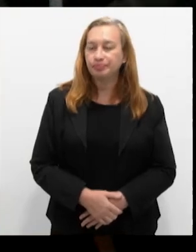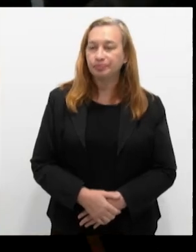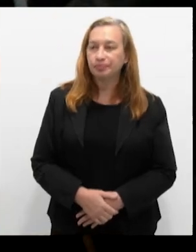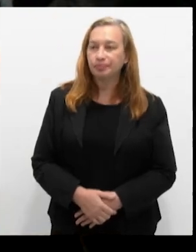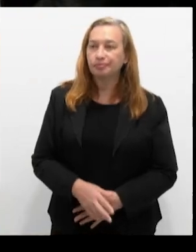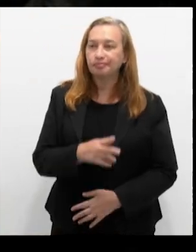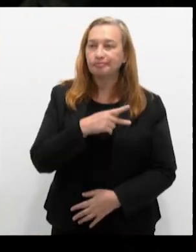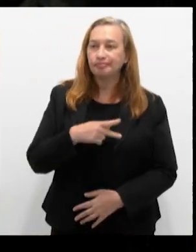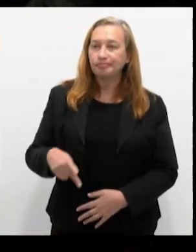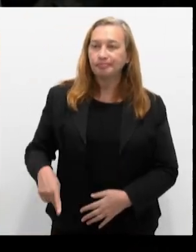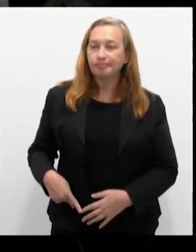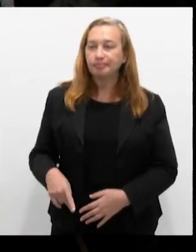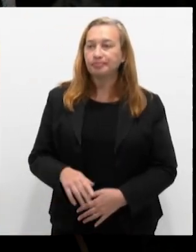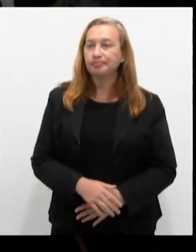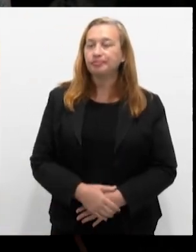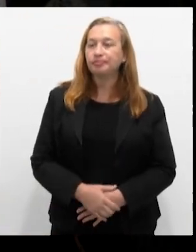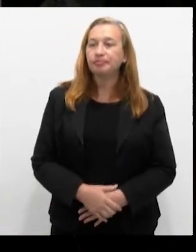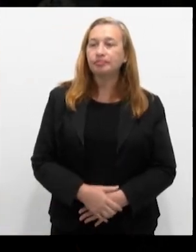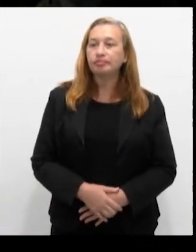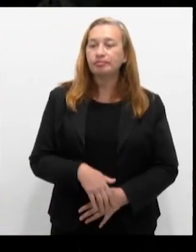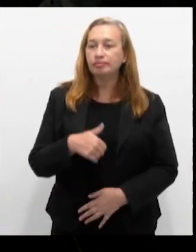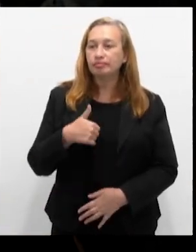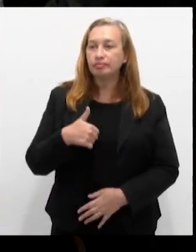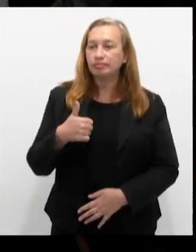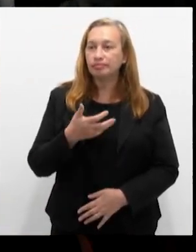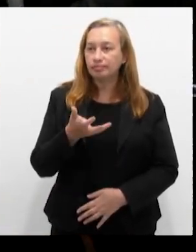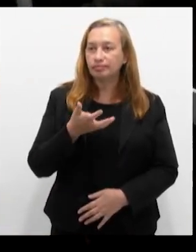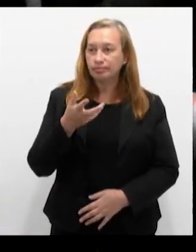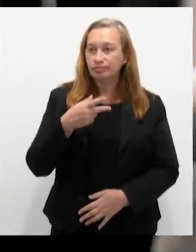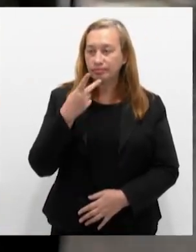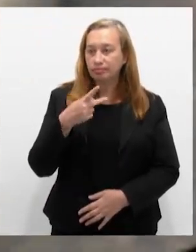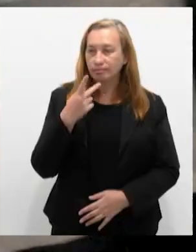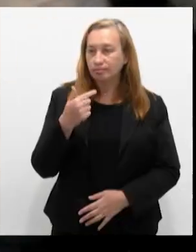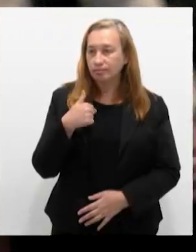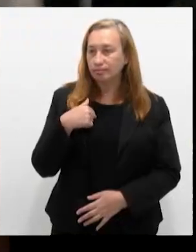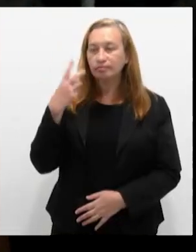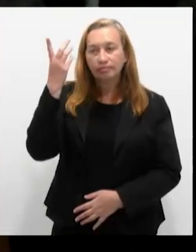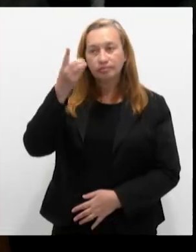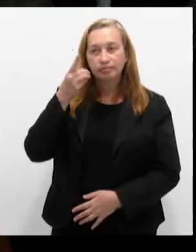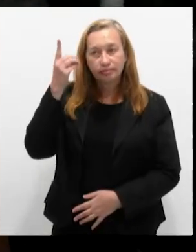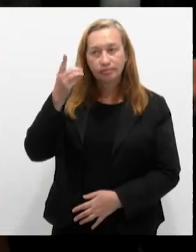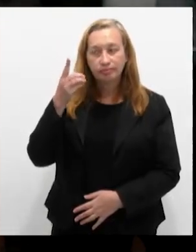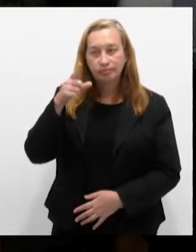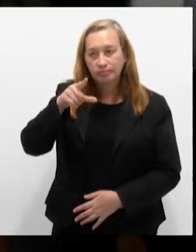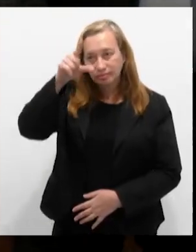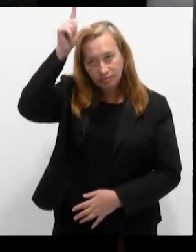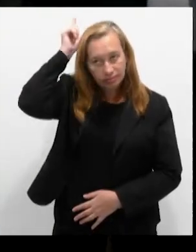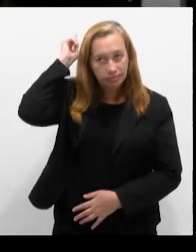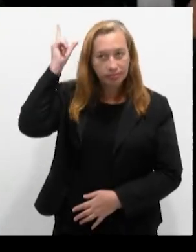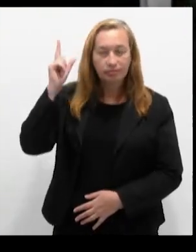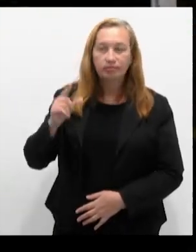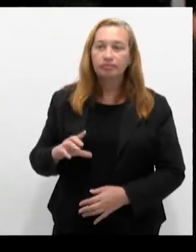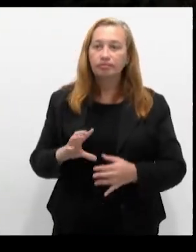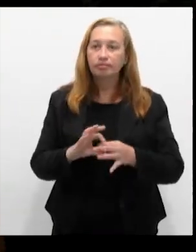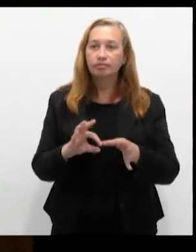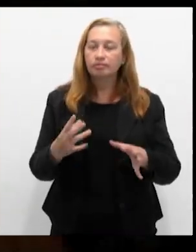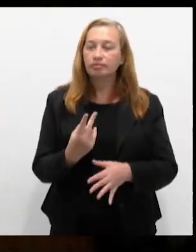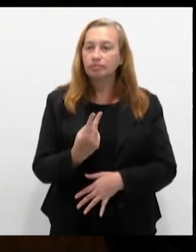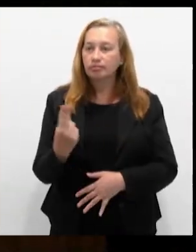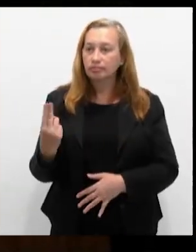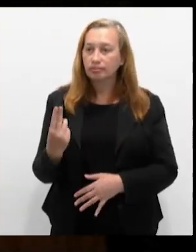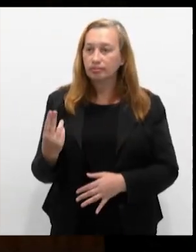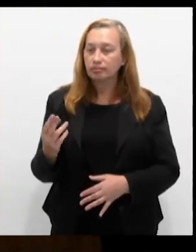Presidente Bacelar, primeiro eu queria dizer que eu e o deputado Luiz Paulo abrimos a